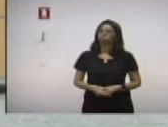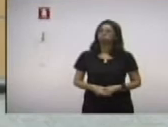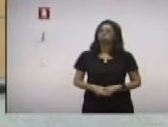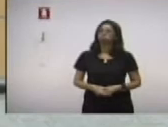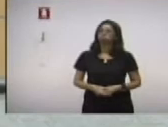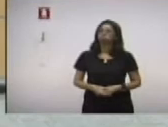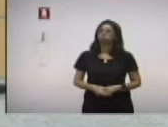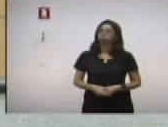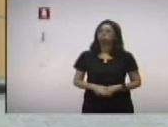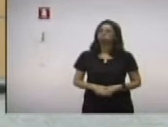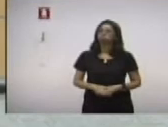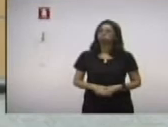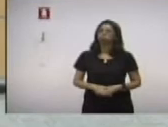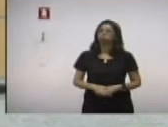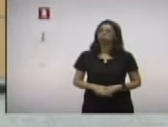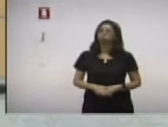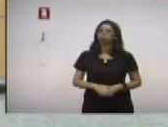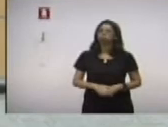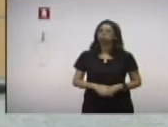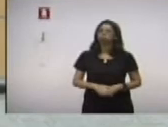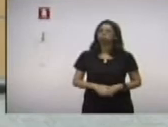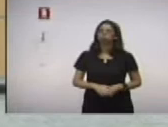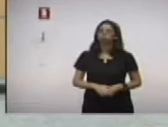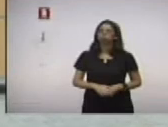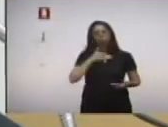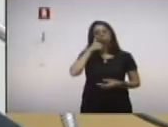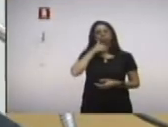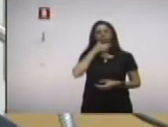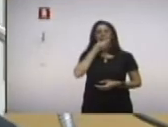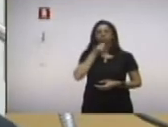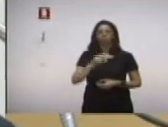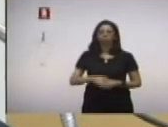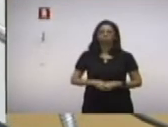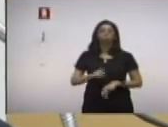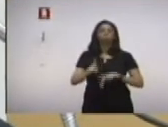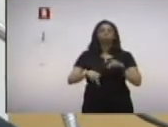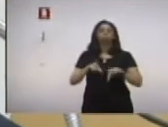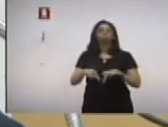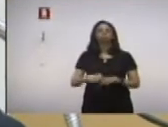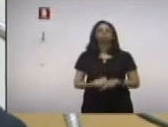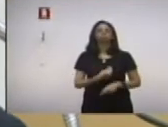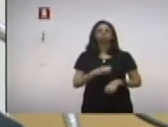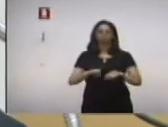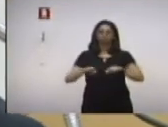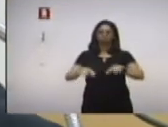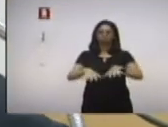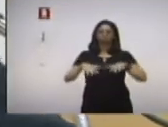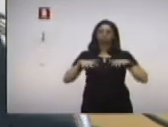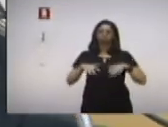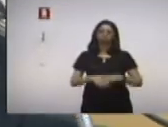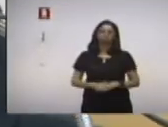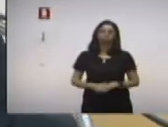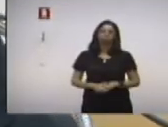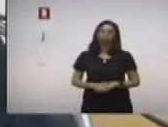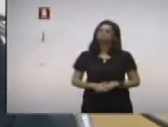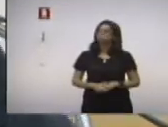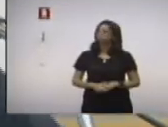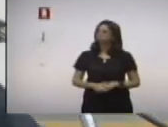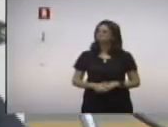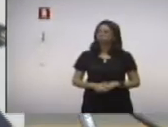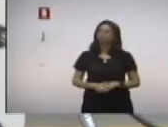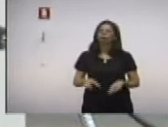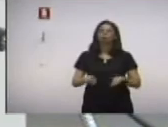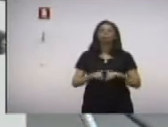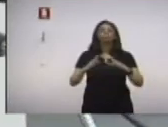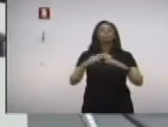Oi boa noite o presidente na bicicleta vereadores e vereadoras toda pela população presente a que está em casa assistindo